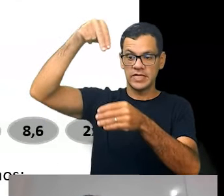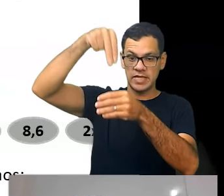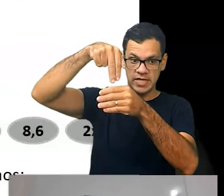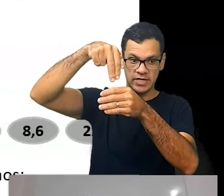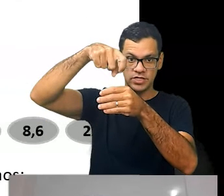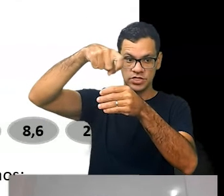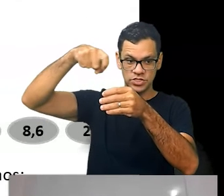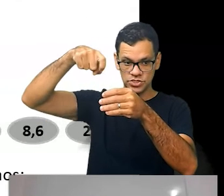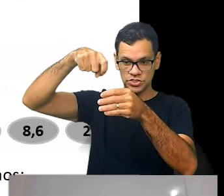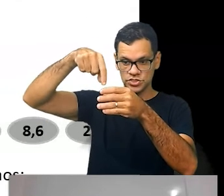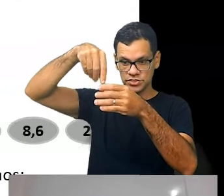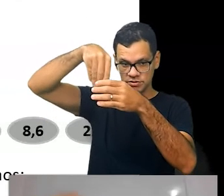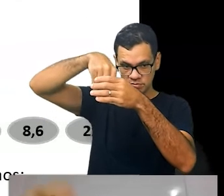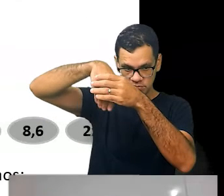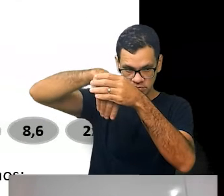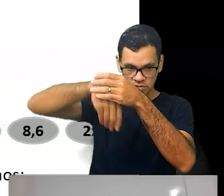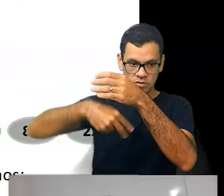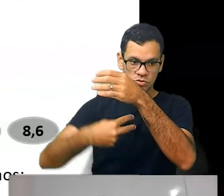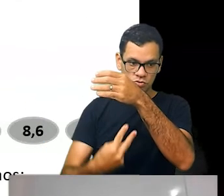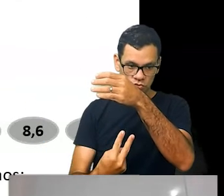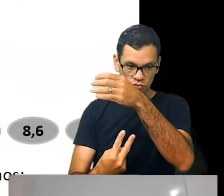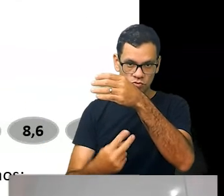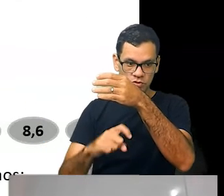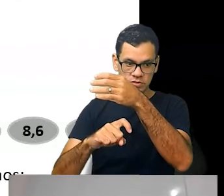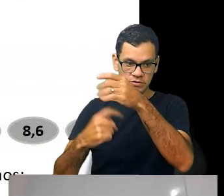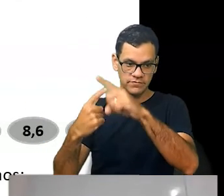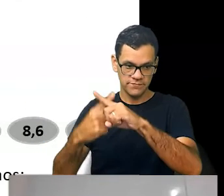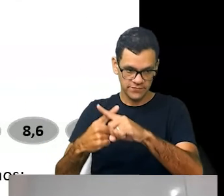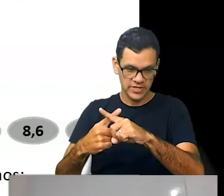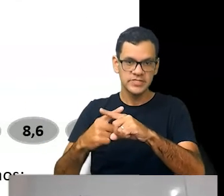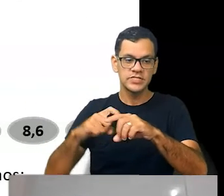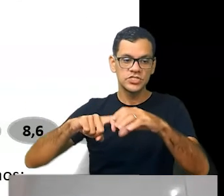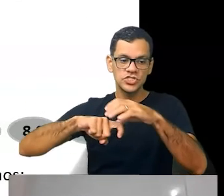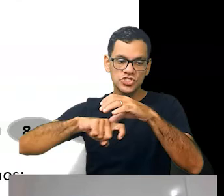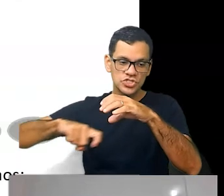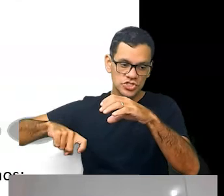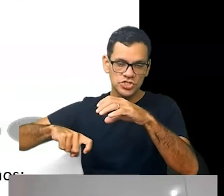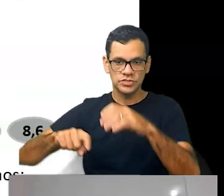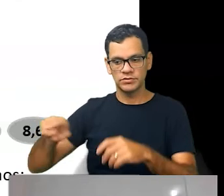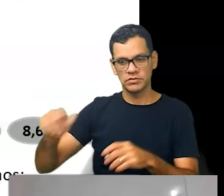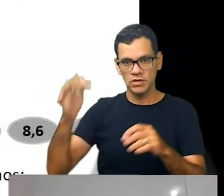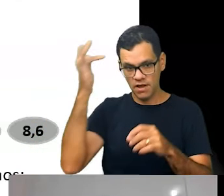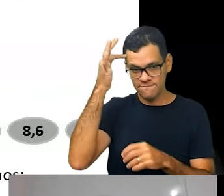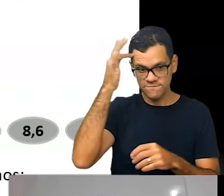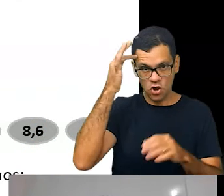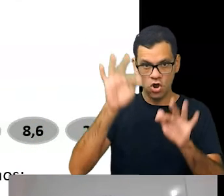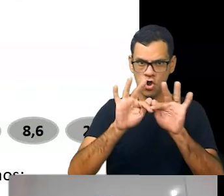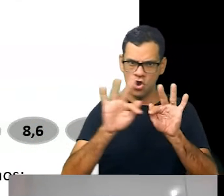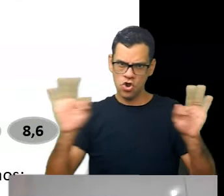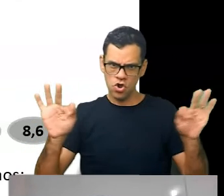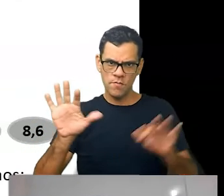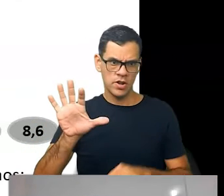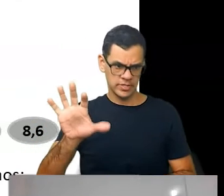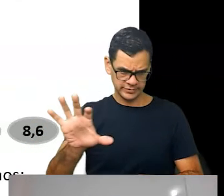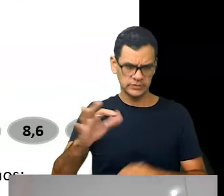entrada x, temos que vai sair n, que é igual 2 vezes o número x que